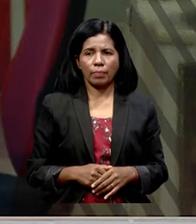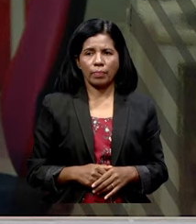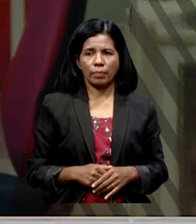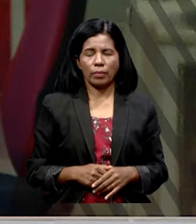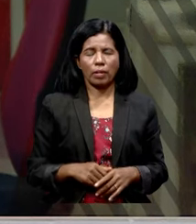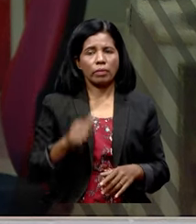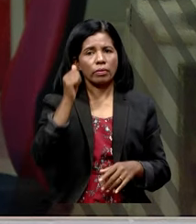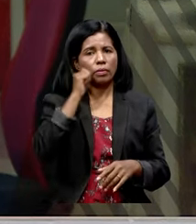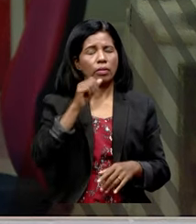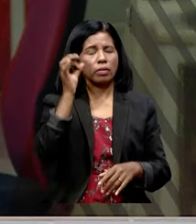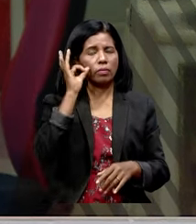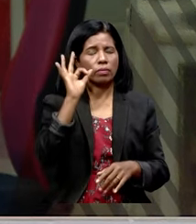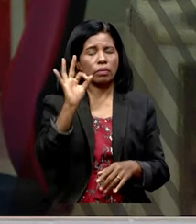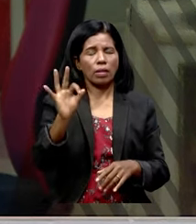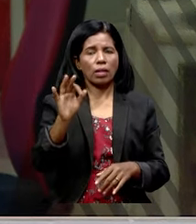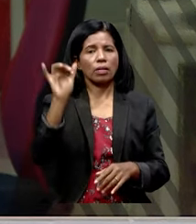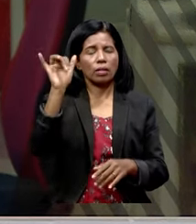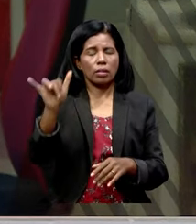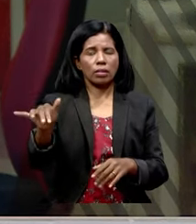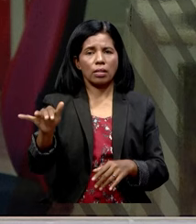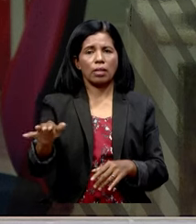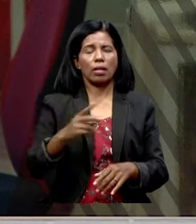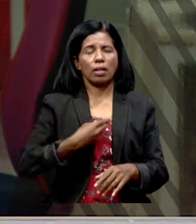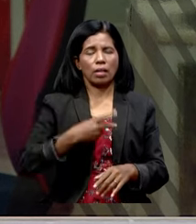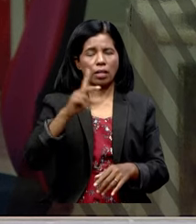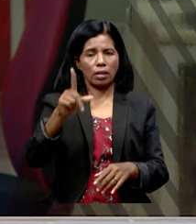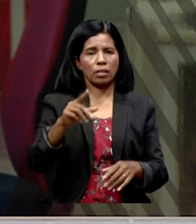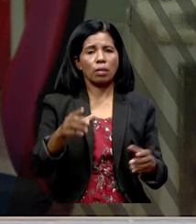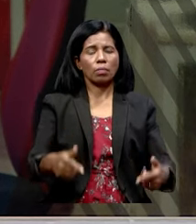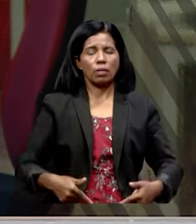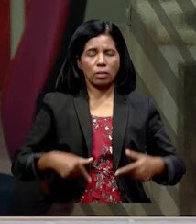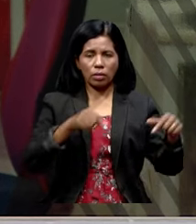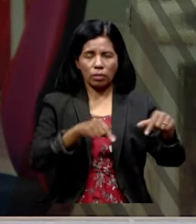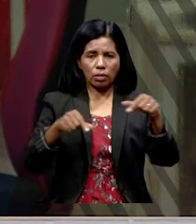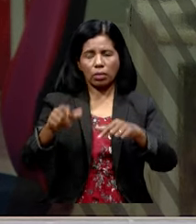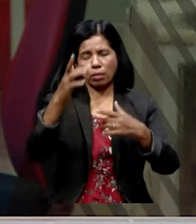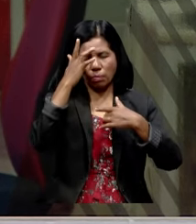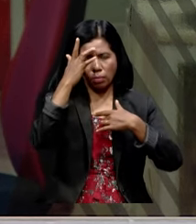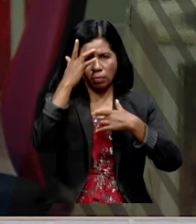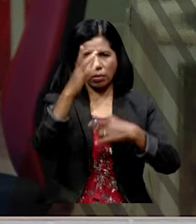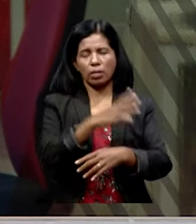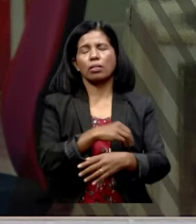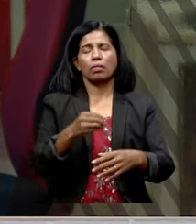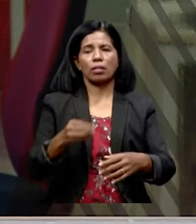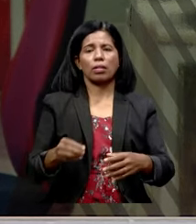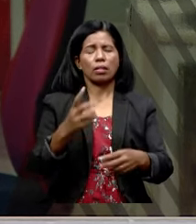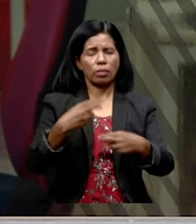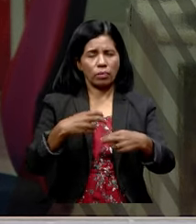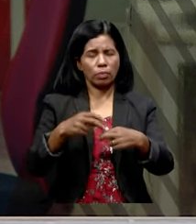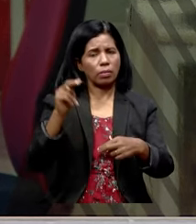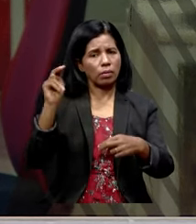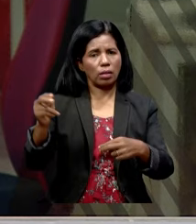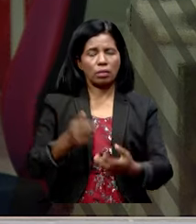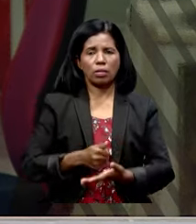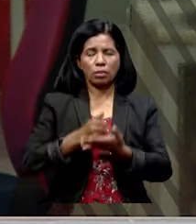Nha Faluk Paulina, ela é Marebia Lahane Oriental, mora com condição de deficiência, não sofre moras epilepsia, não é difícil bania, a total